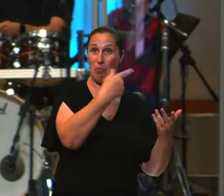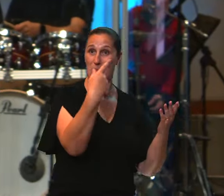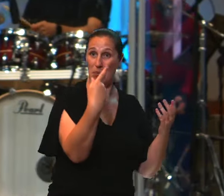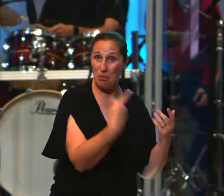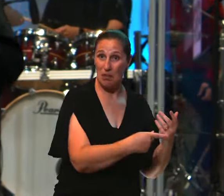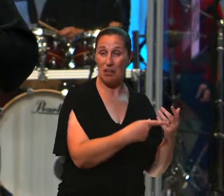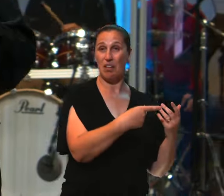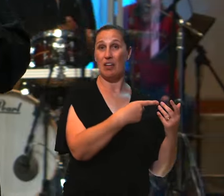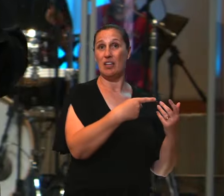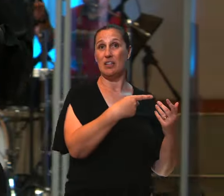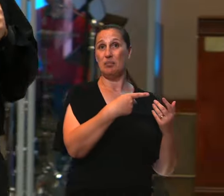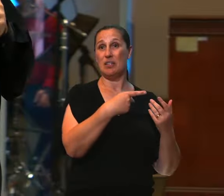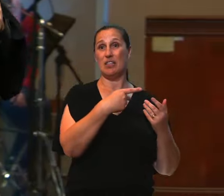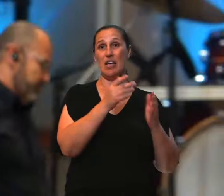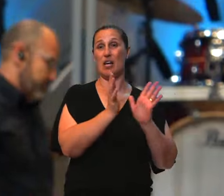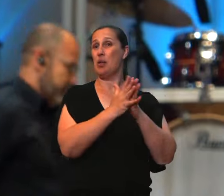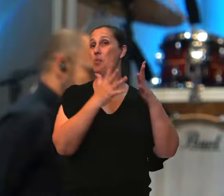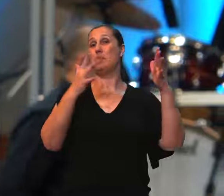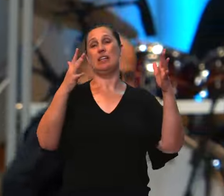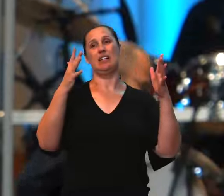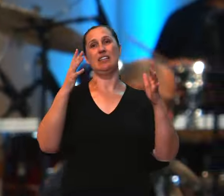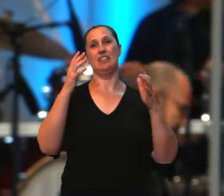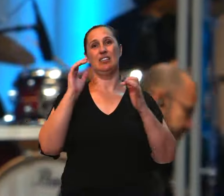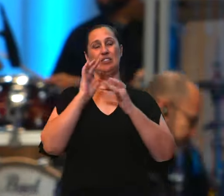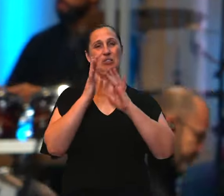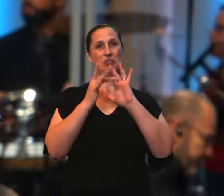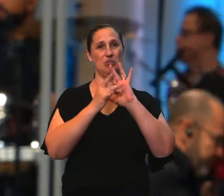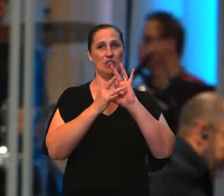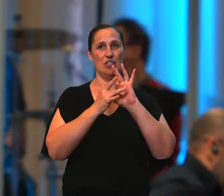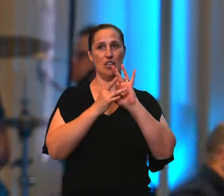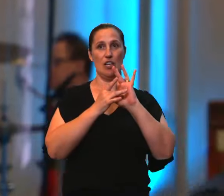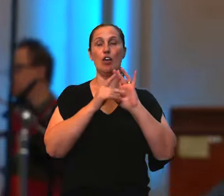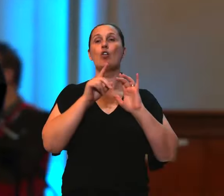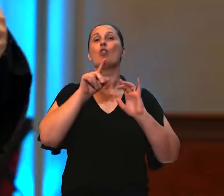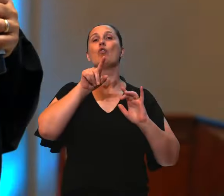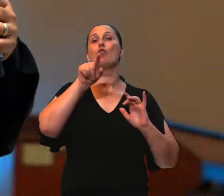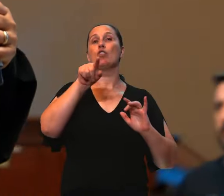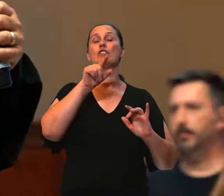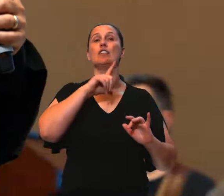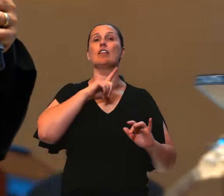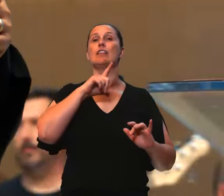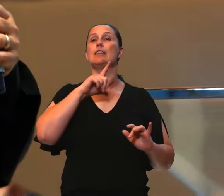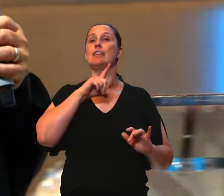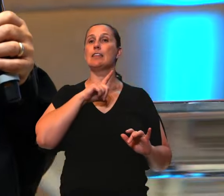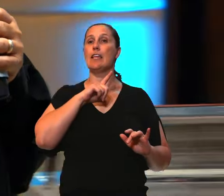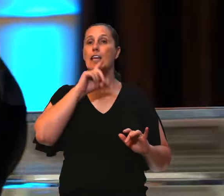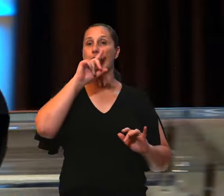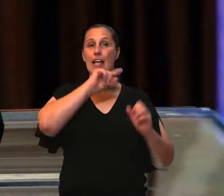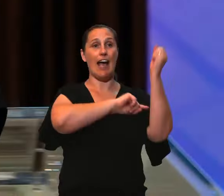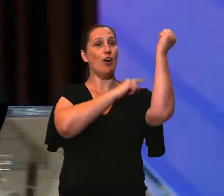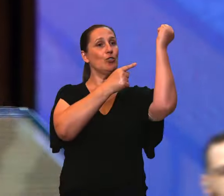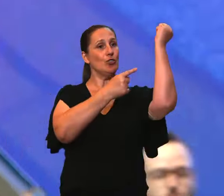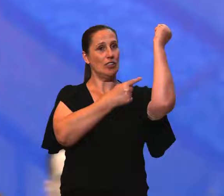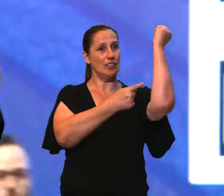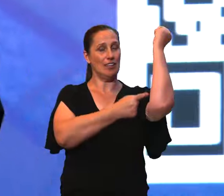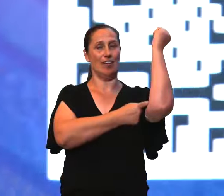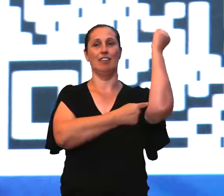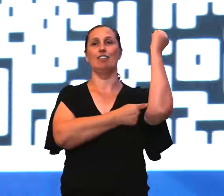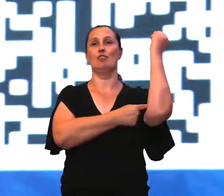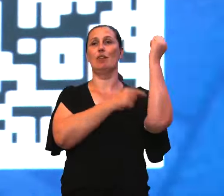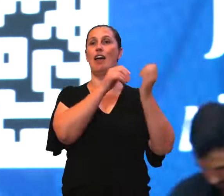do Evangelho repreende você tem autoridade fala demônio sai tá proibido de cegar o entendimento de qualquer